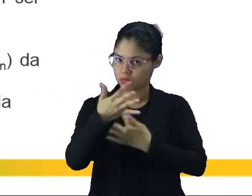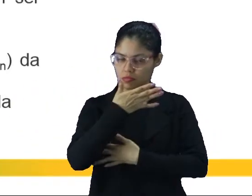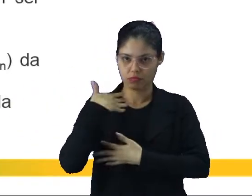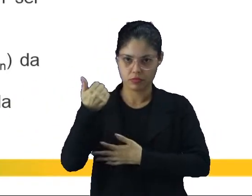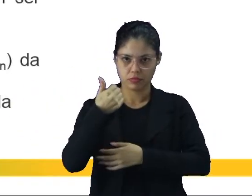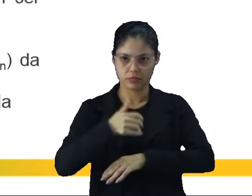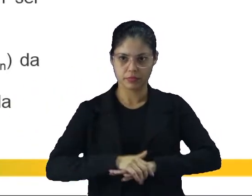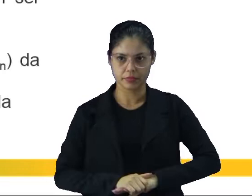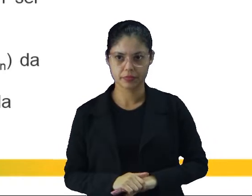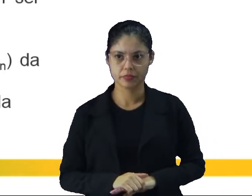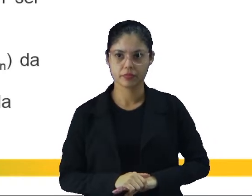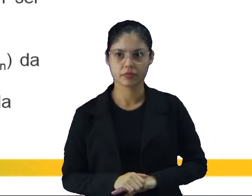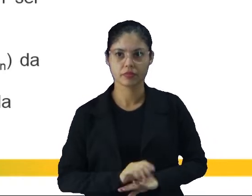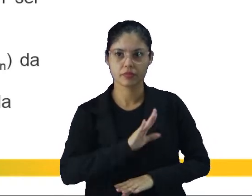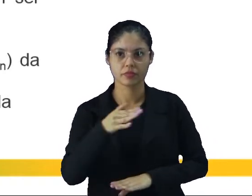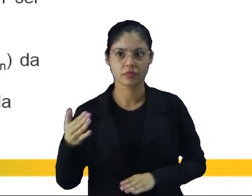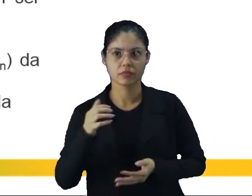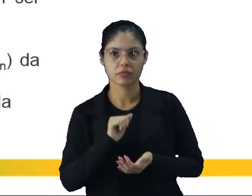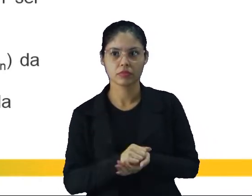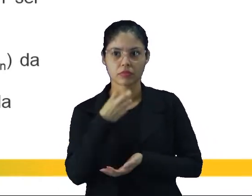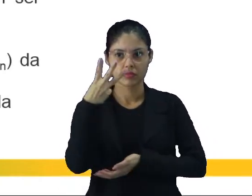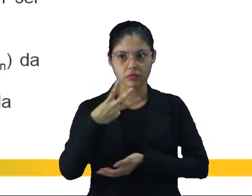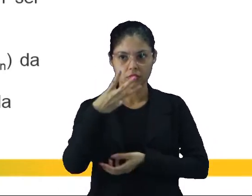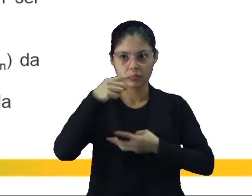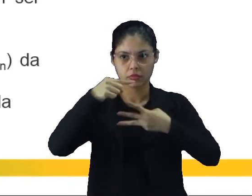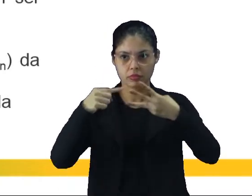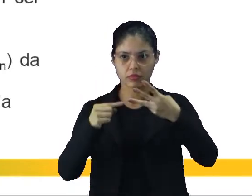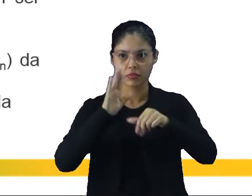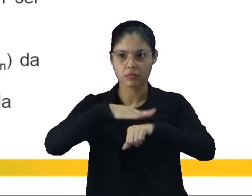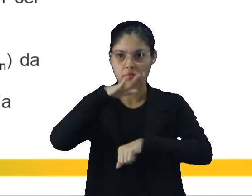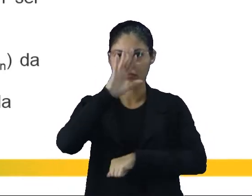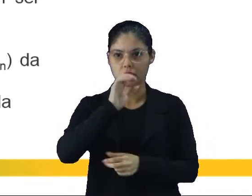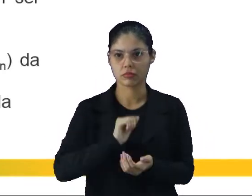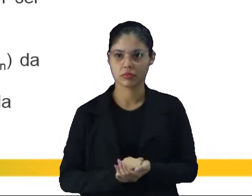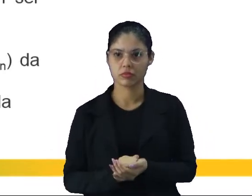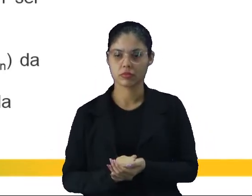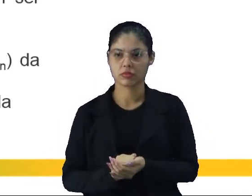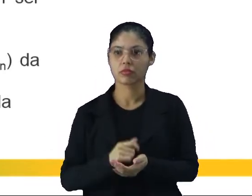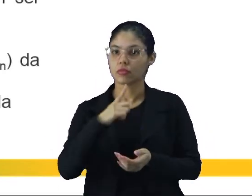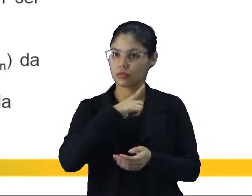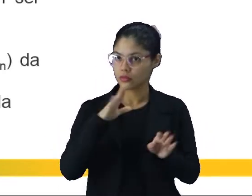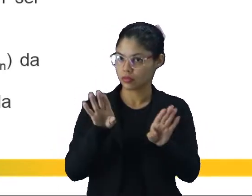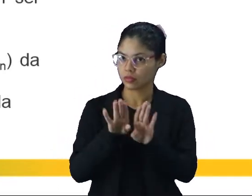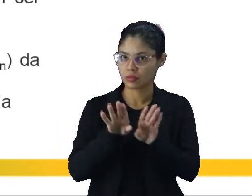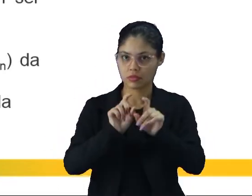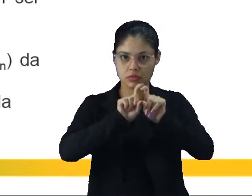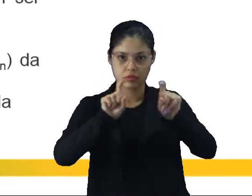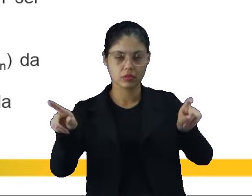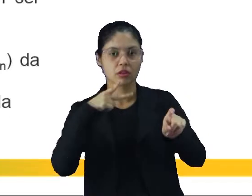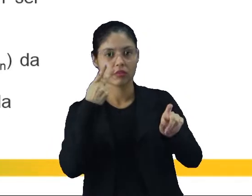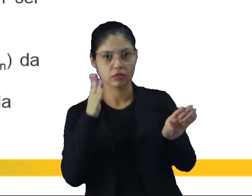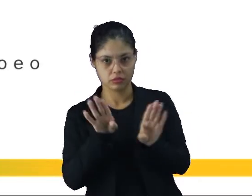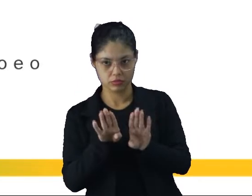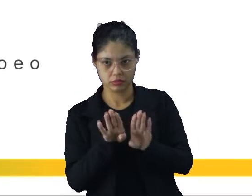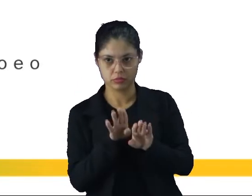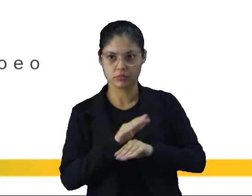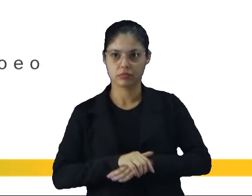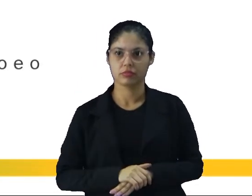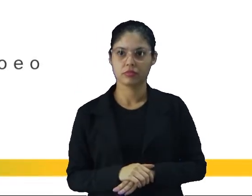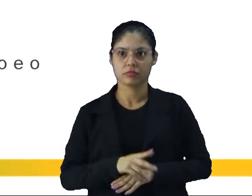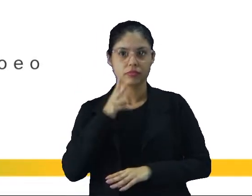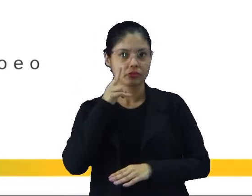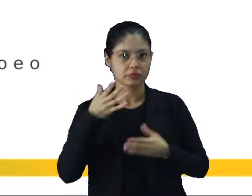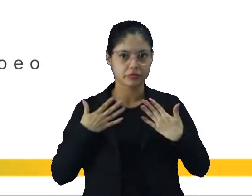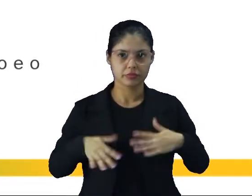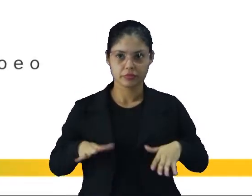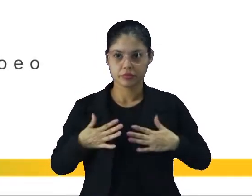melhor, tá? Quando ela tiver 3 termos ou mais de 3 termos, eu tenho uma fórmula também. Isso aqui vai já ser falado para você. Bora ver